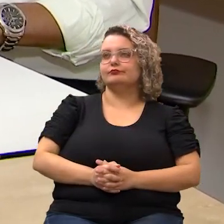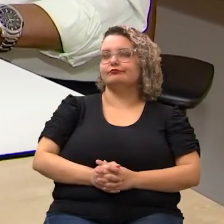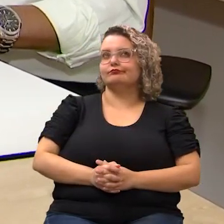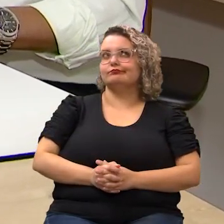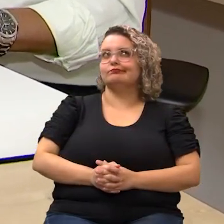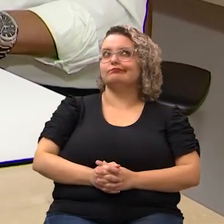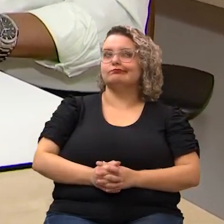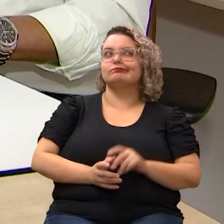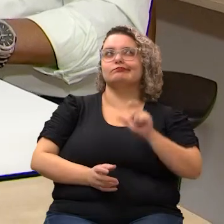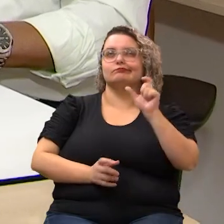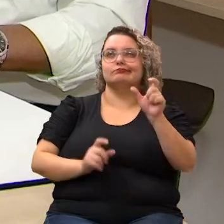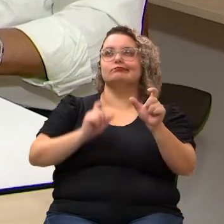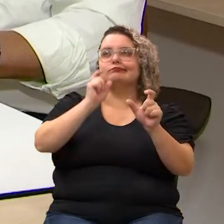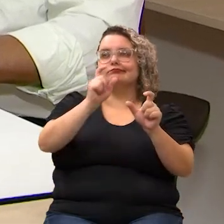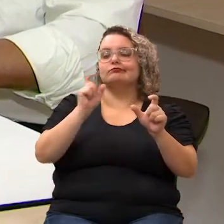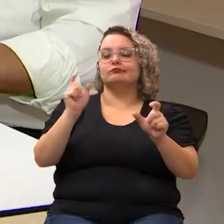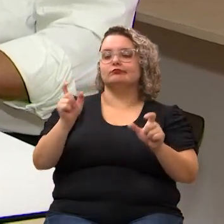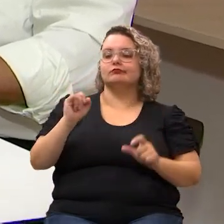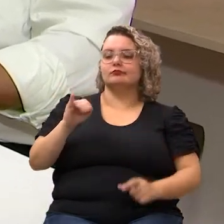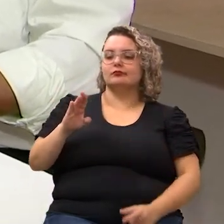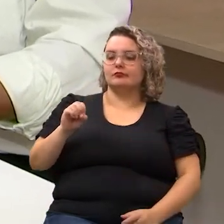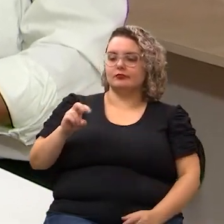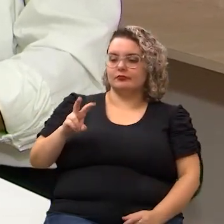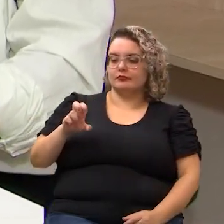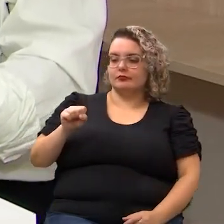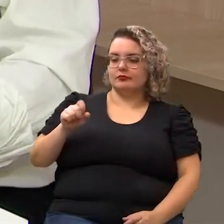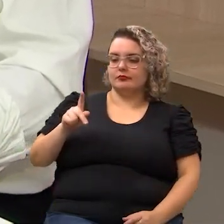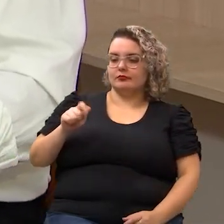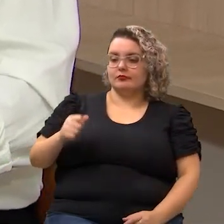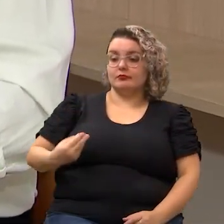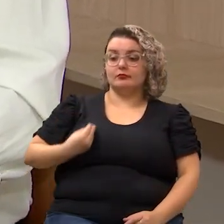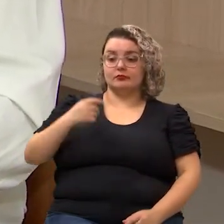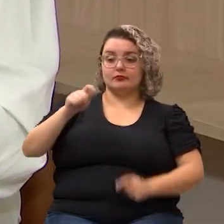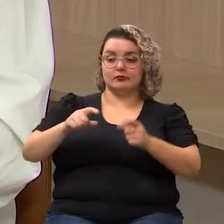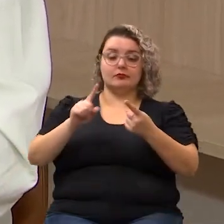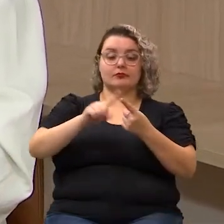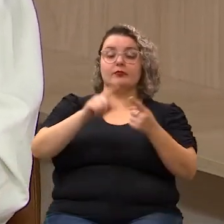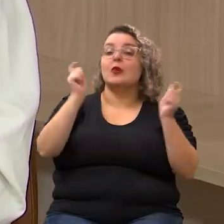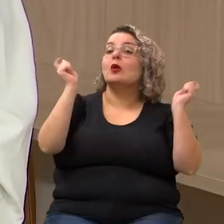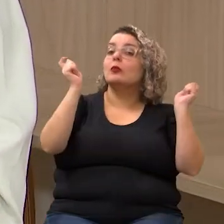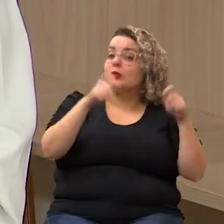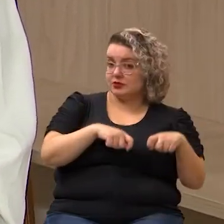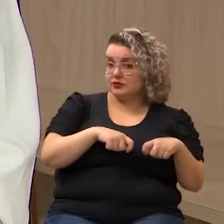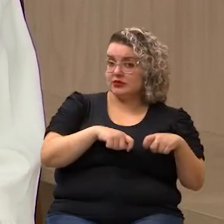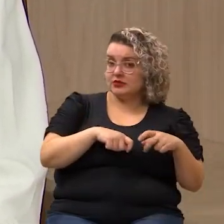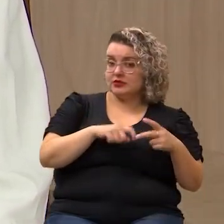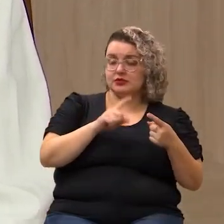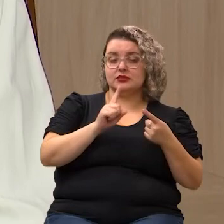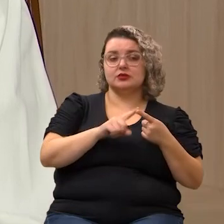que falar 3 palavras para trazer o Ibovespa para a vida das pessoas. Possibilidades,